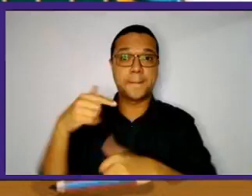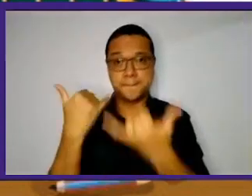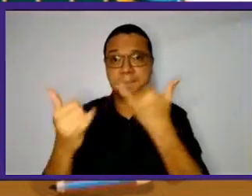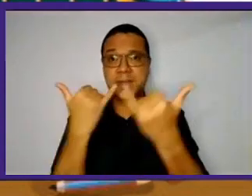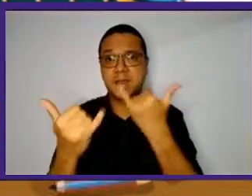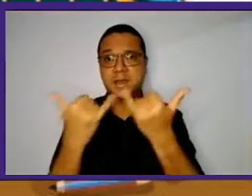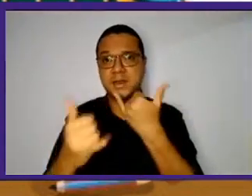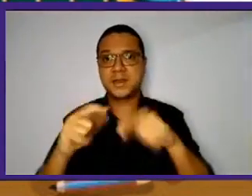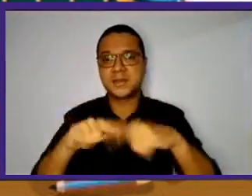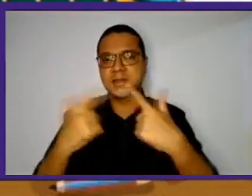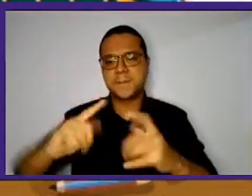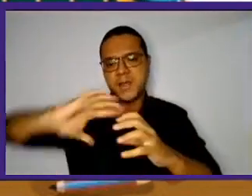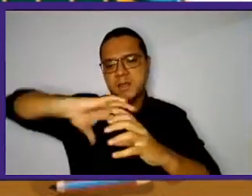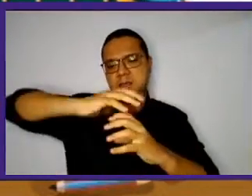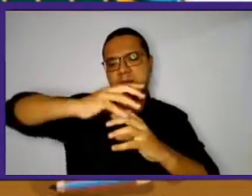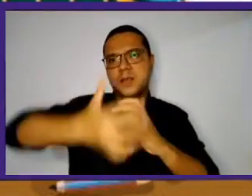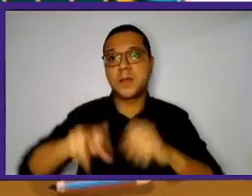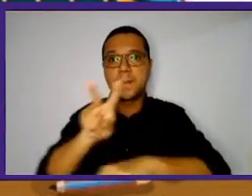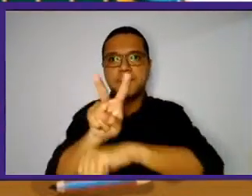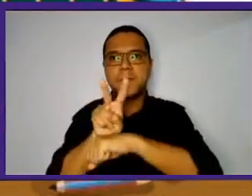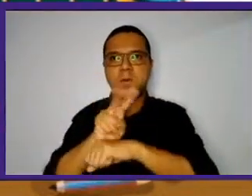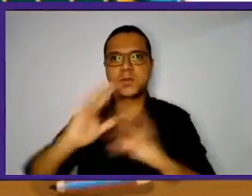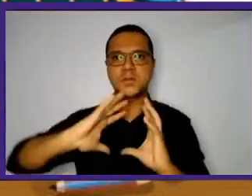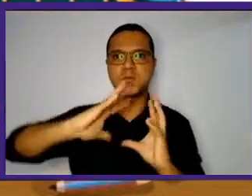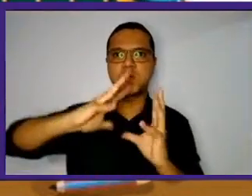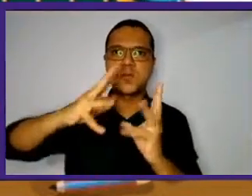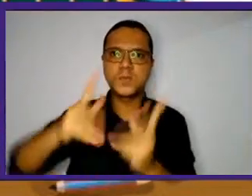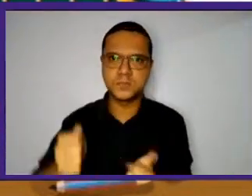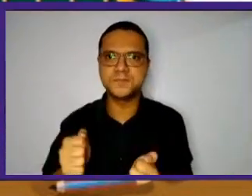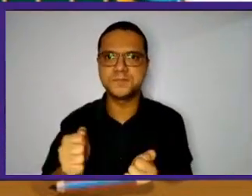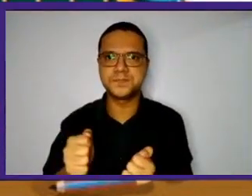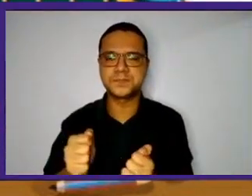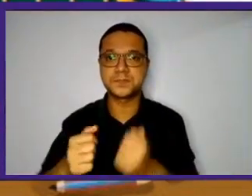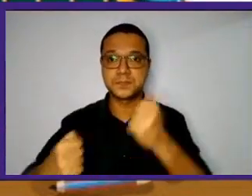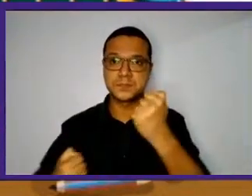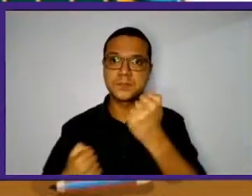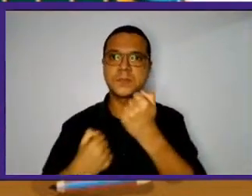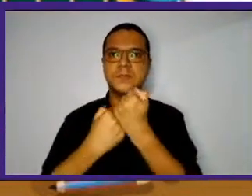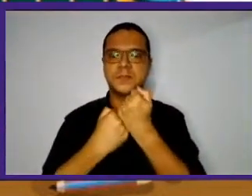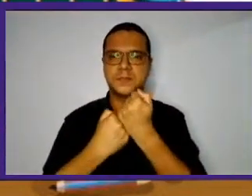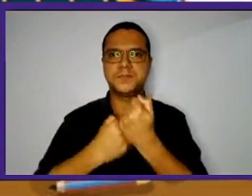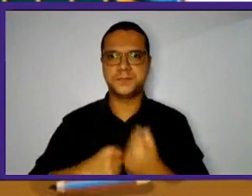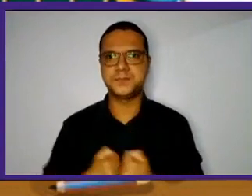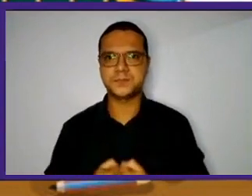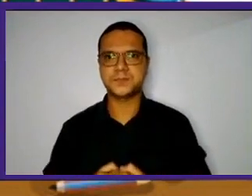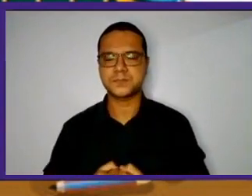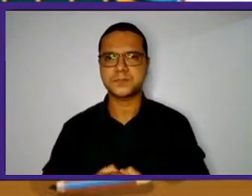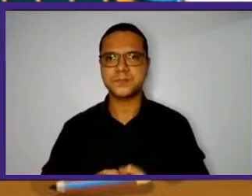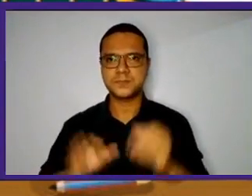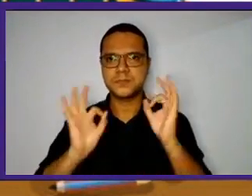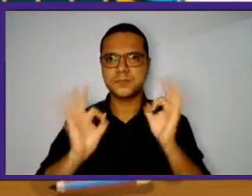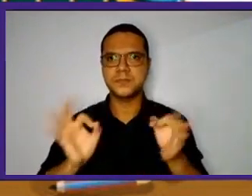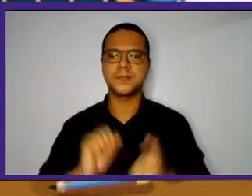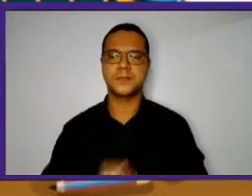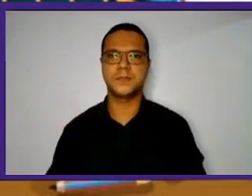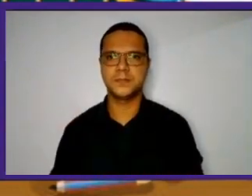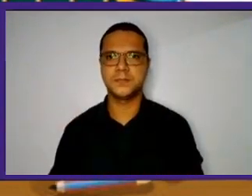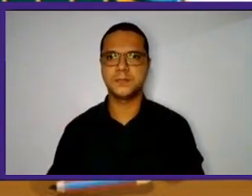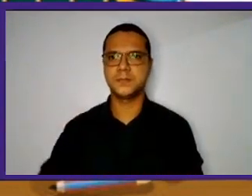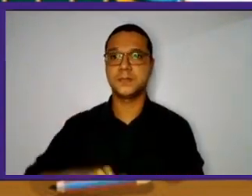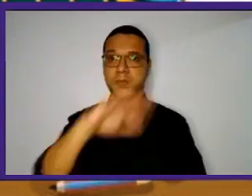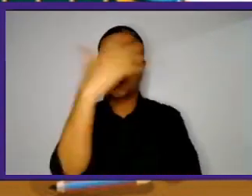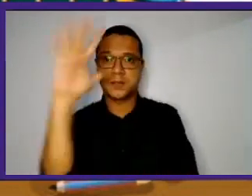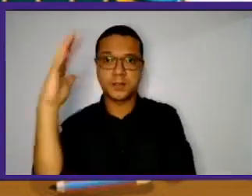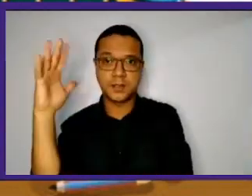de ozônio é o protetor solar do planeta Terra. Ela auxilia na manutenção, certo? Da